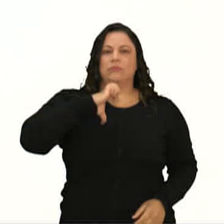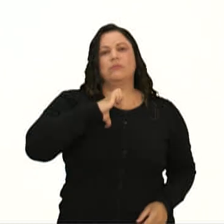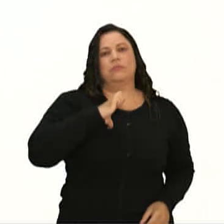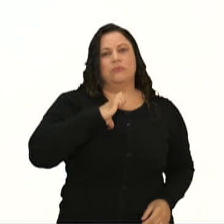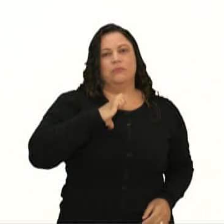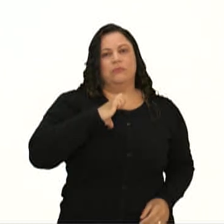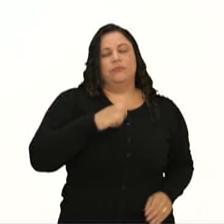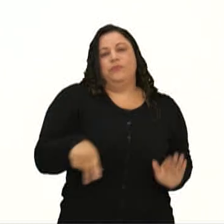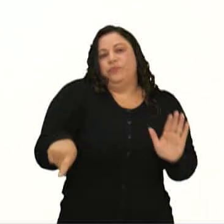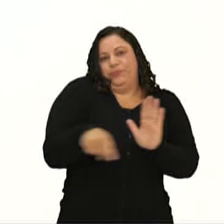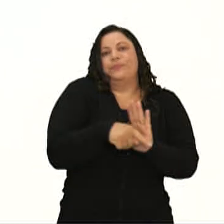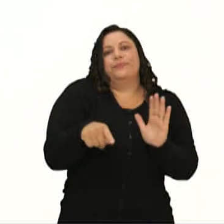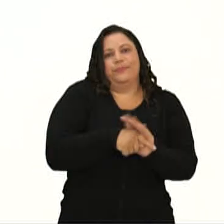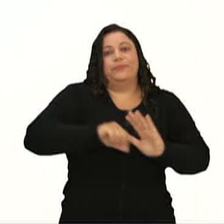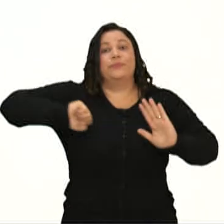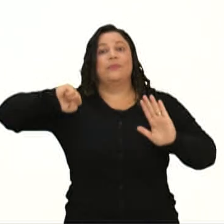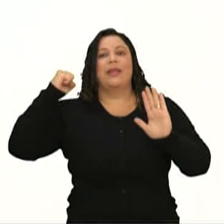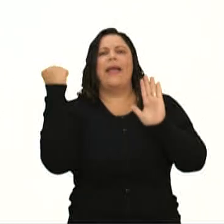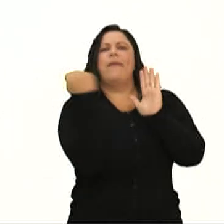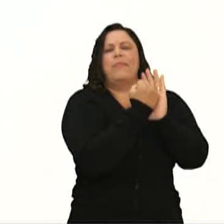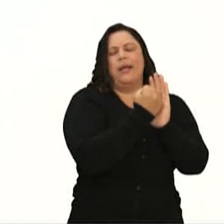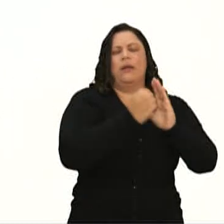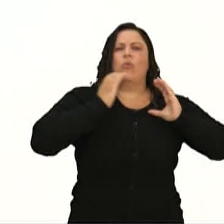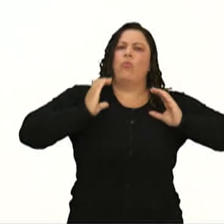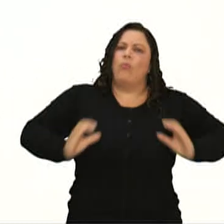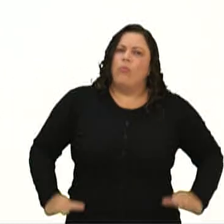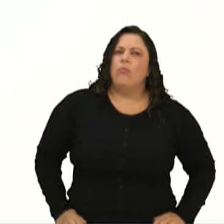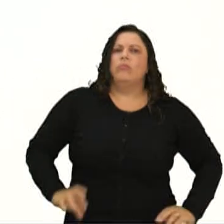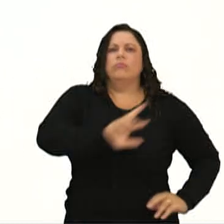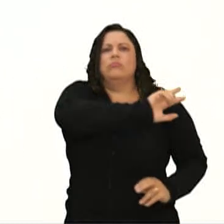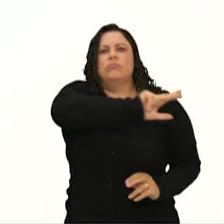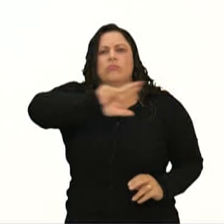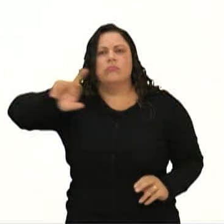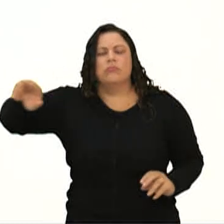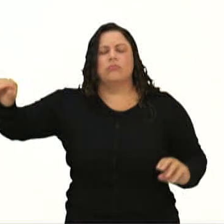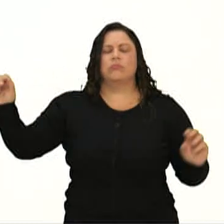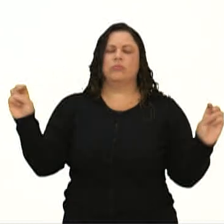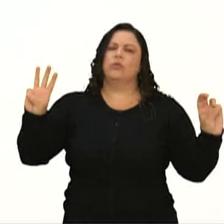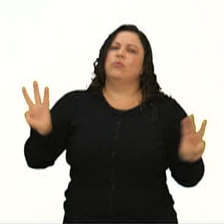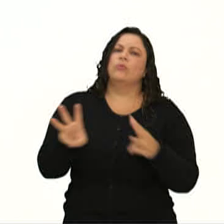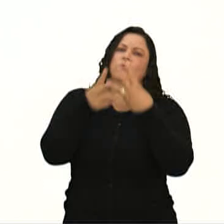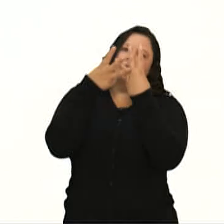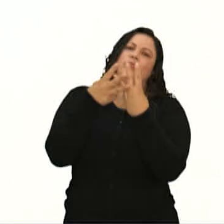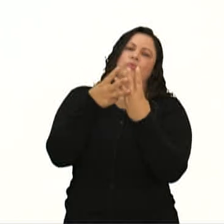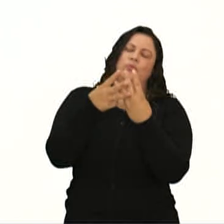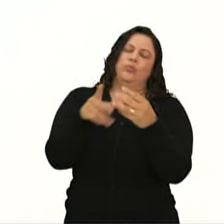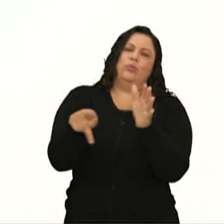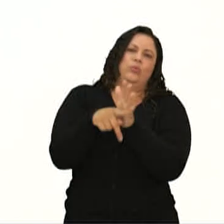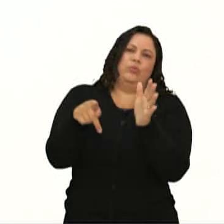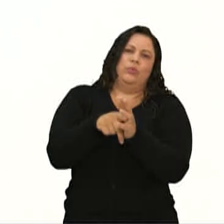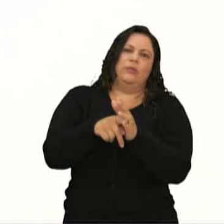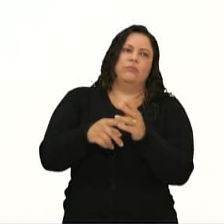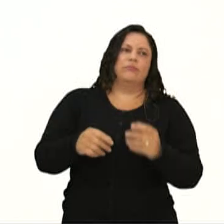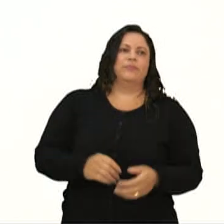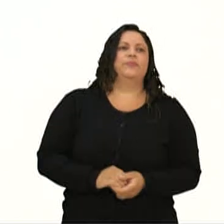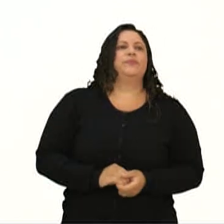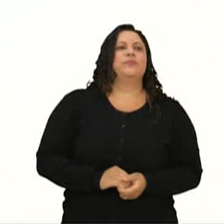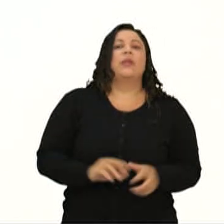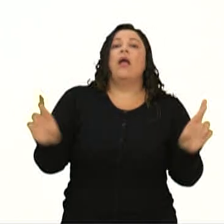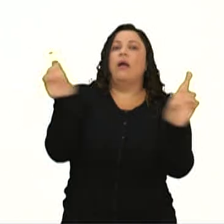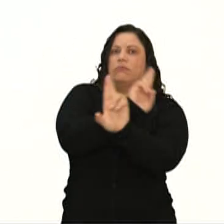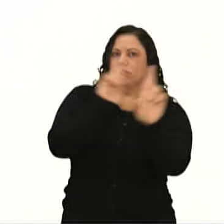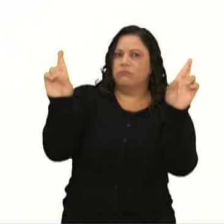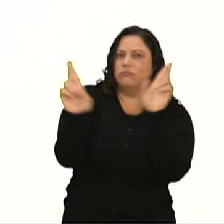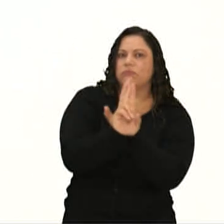reger o comportamento de qualquer judeu em todos os campos, tanto nos relacionamentos